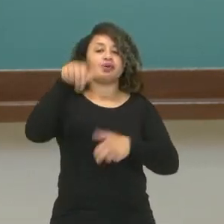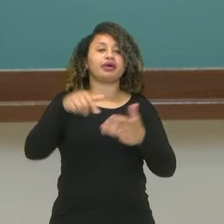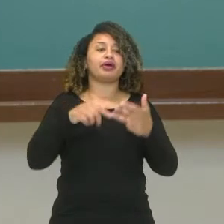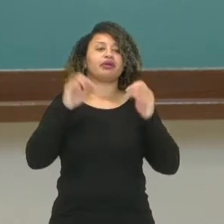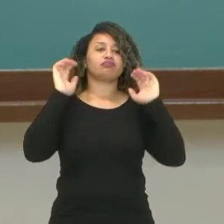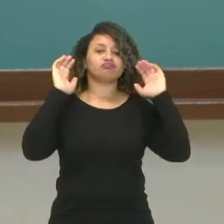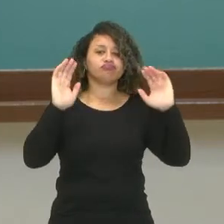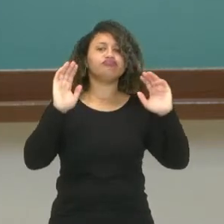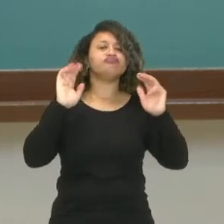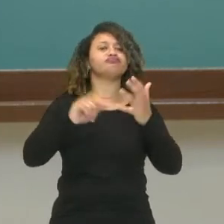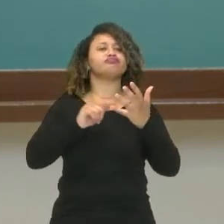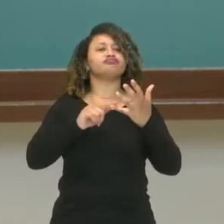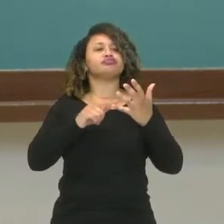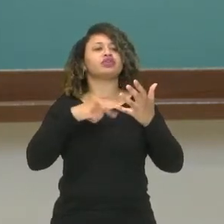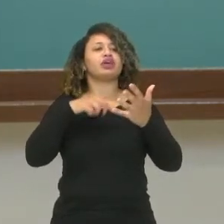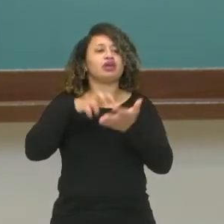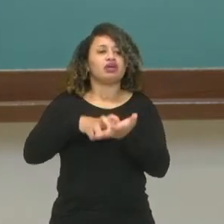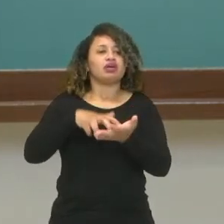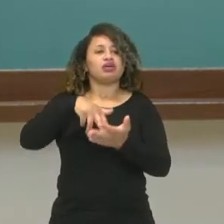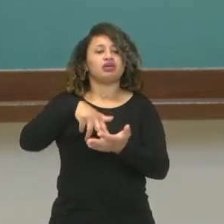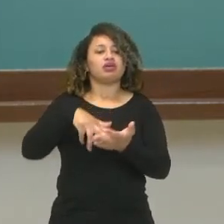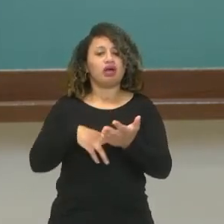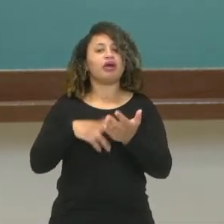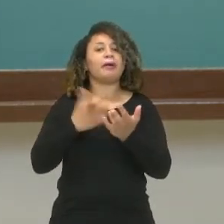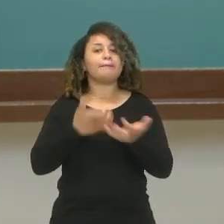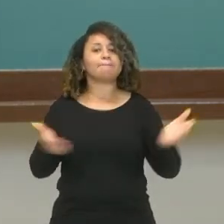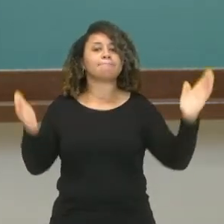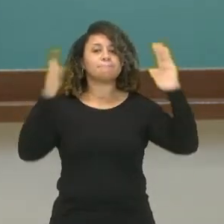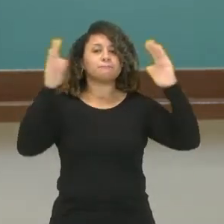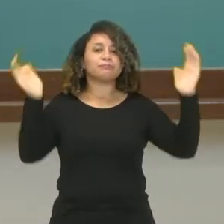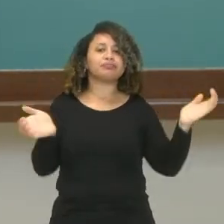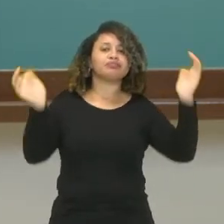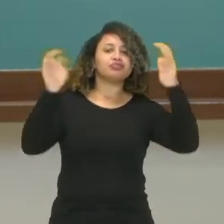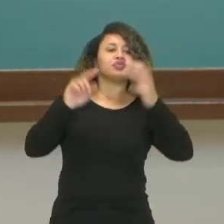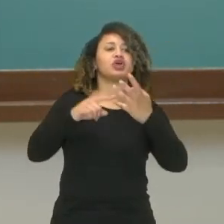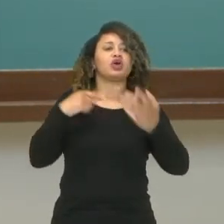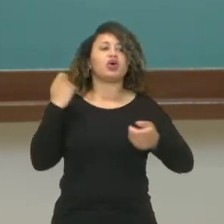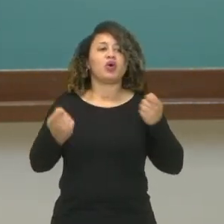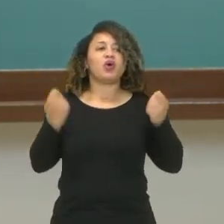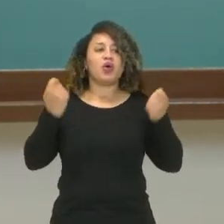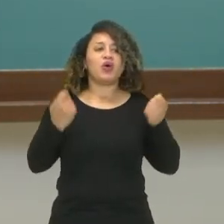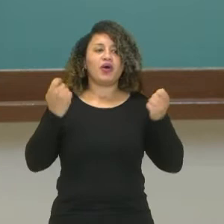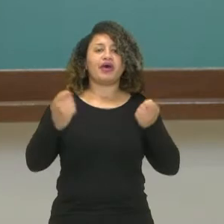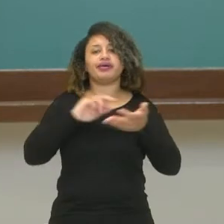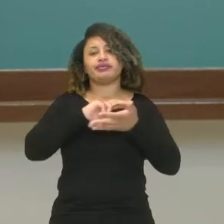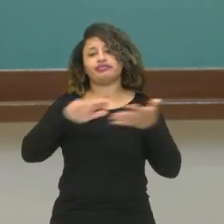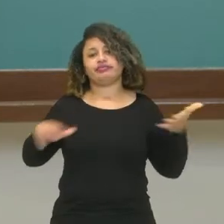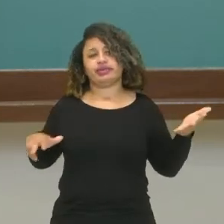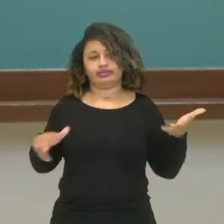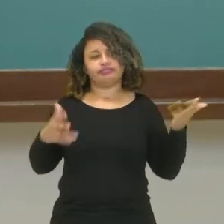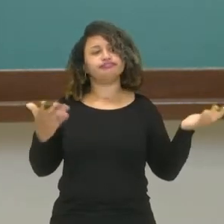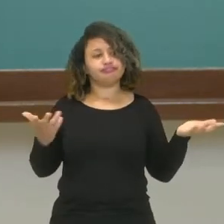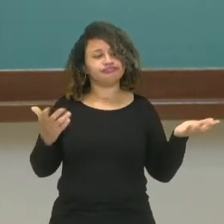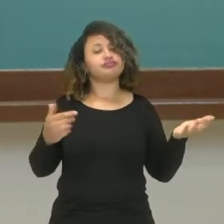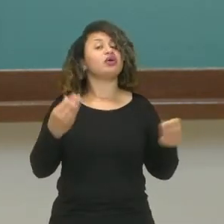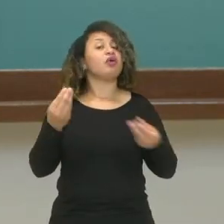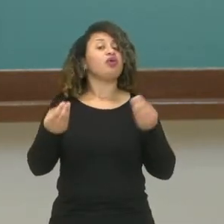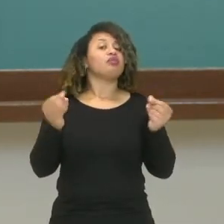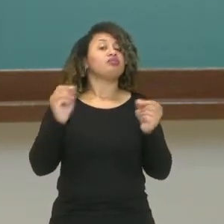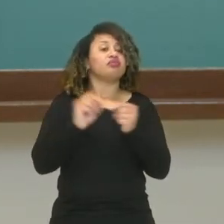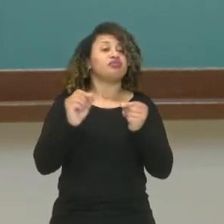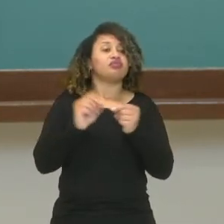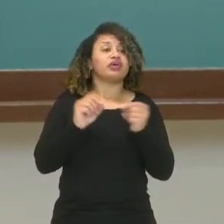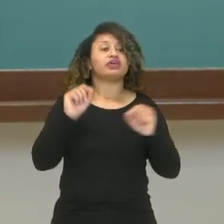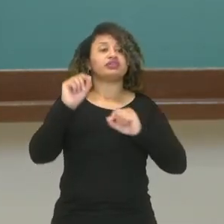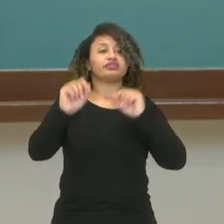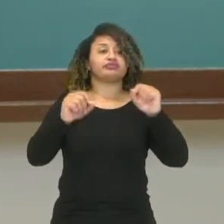abdominal, agachamento, flexão de braço, polichinelo, corda, etc. Como que eu faço isso? Então, assim, por